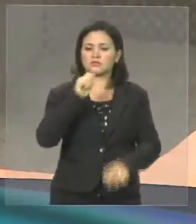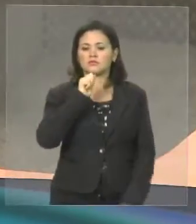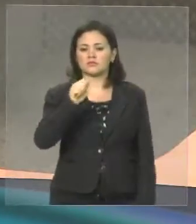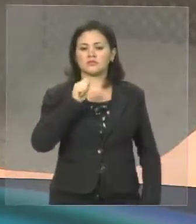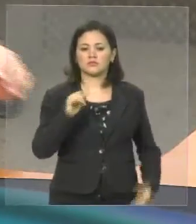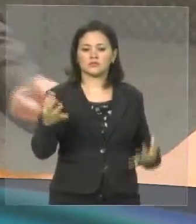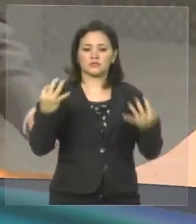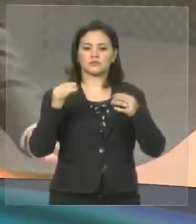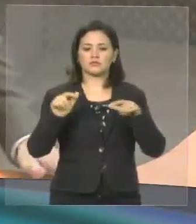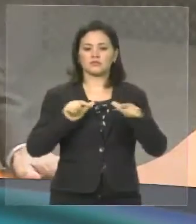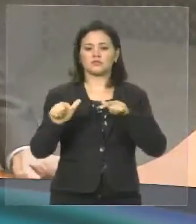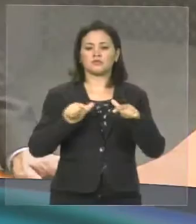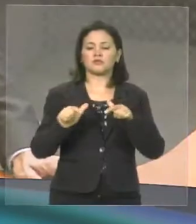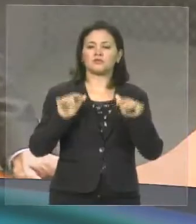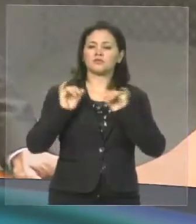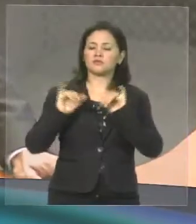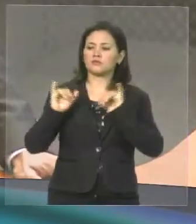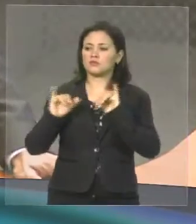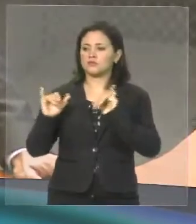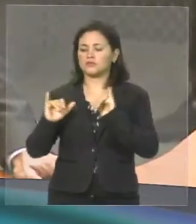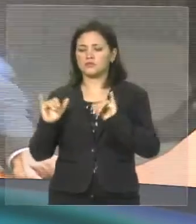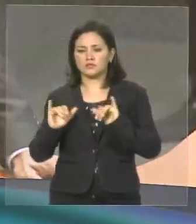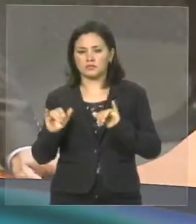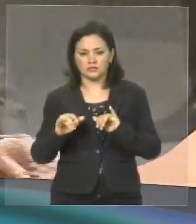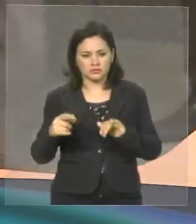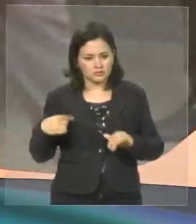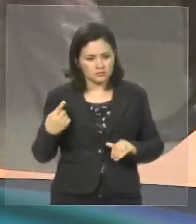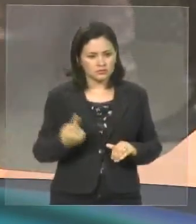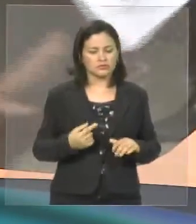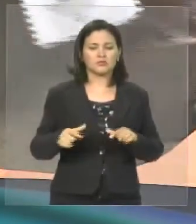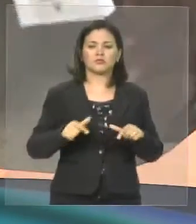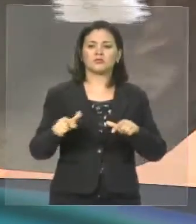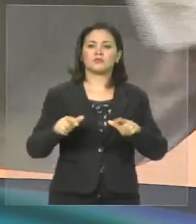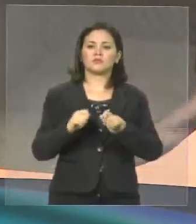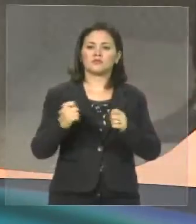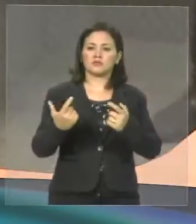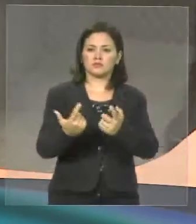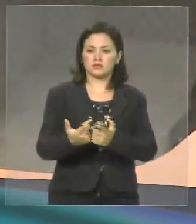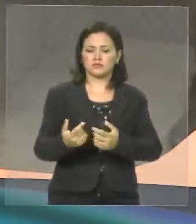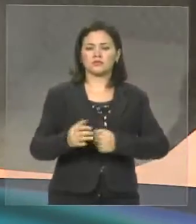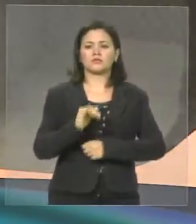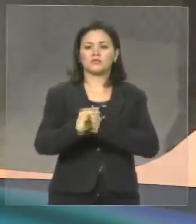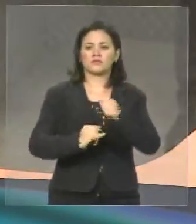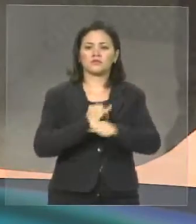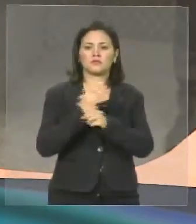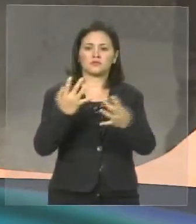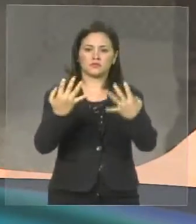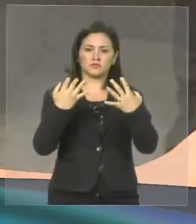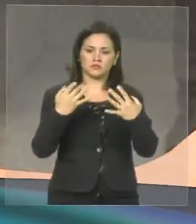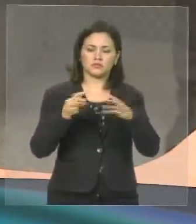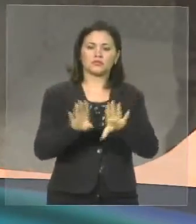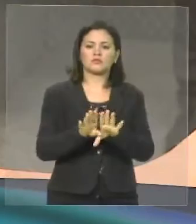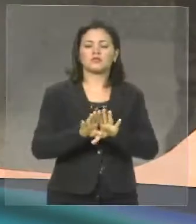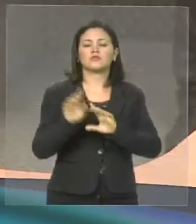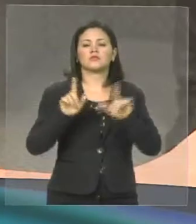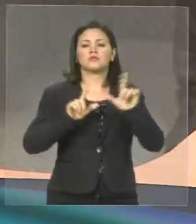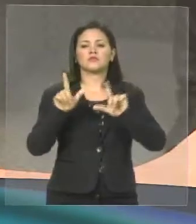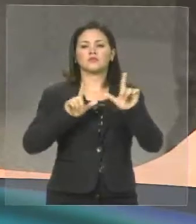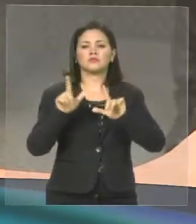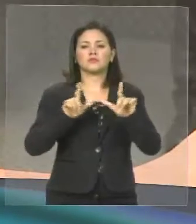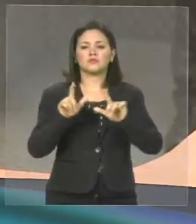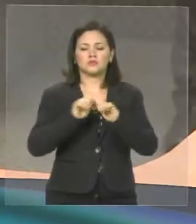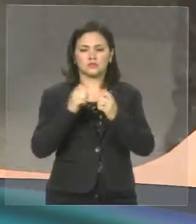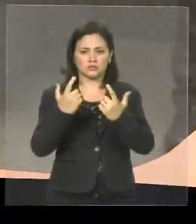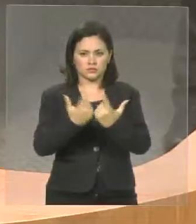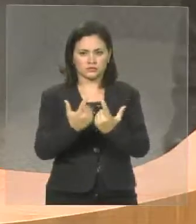nossos trabalhos, difunda as nossas ações no Parlamento Estadual, internautas, telespectadores que nos acompanham através da TV